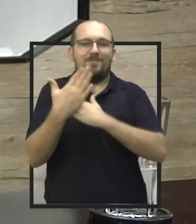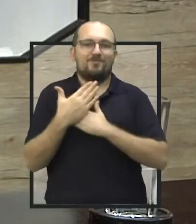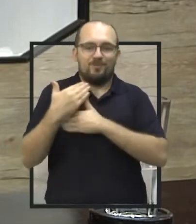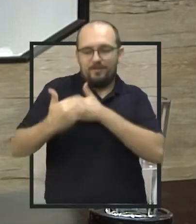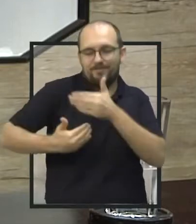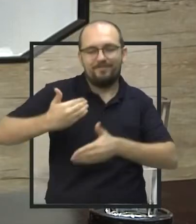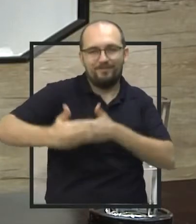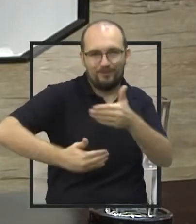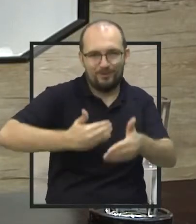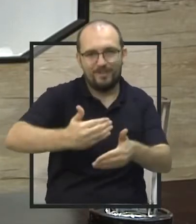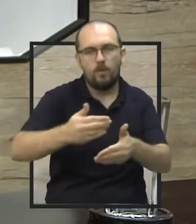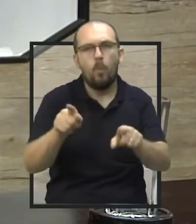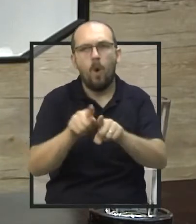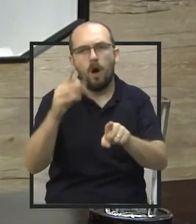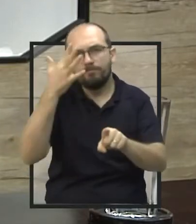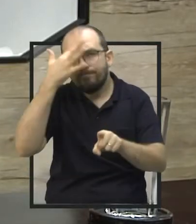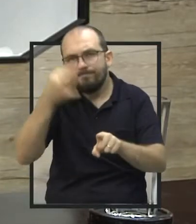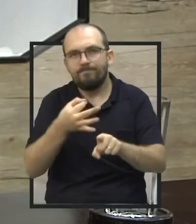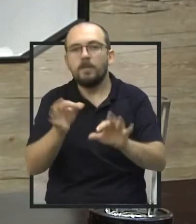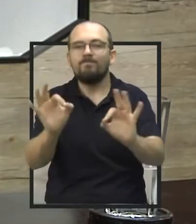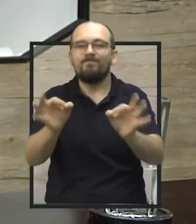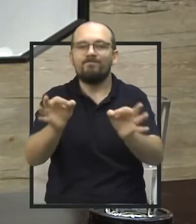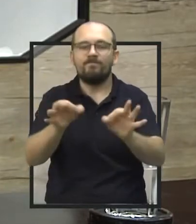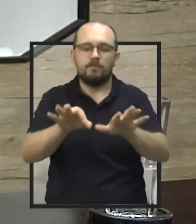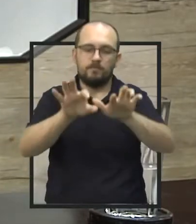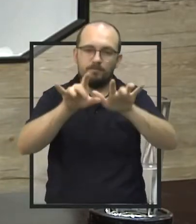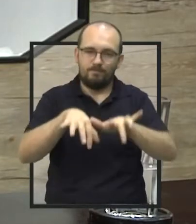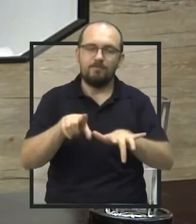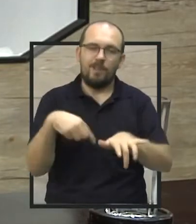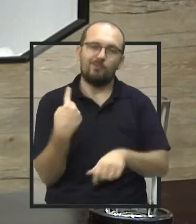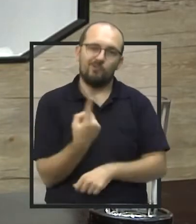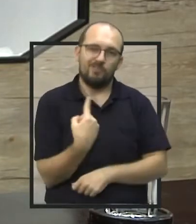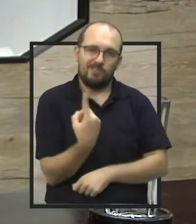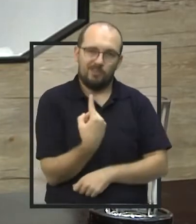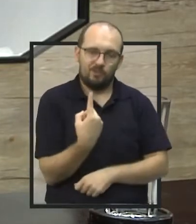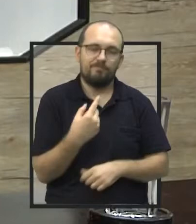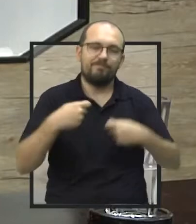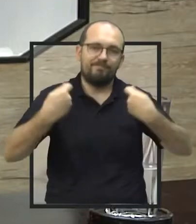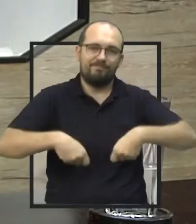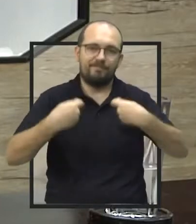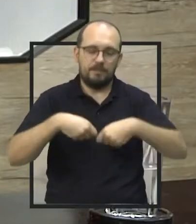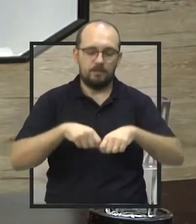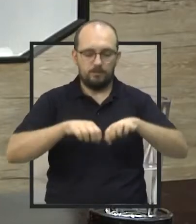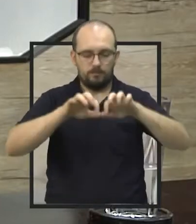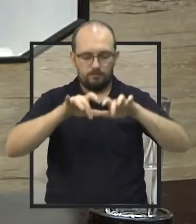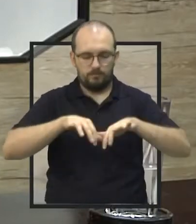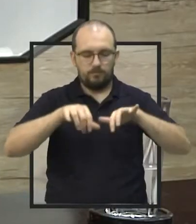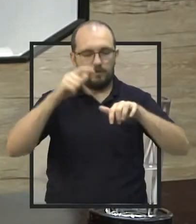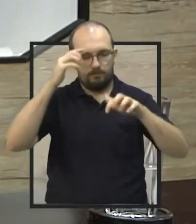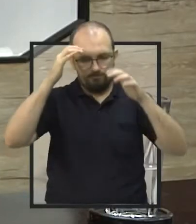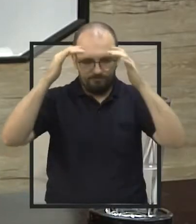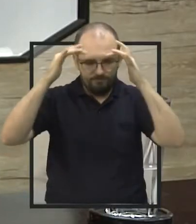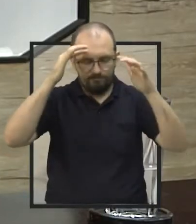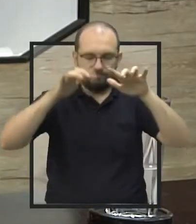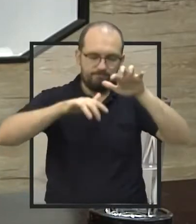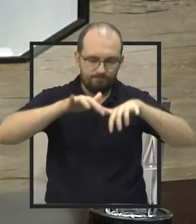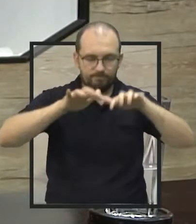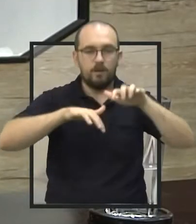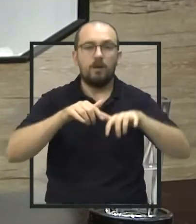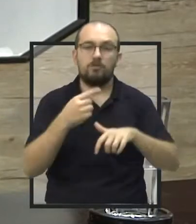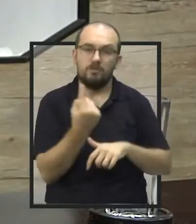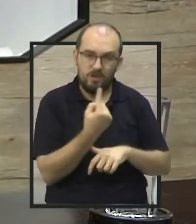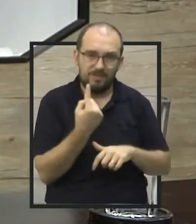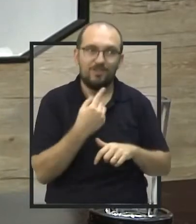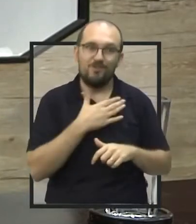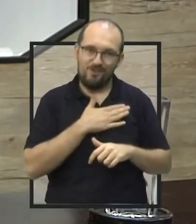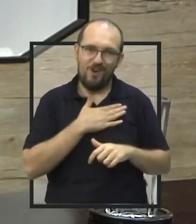processo criativo que exige uma certa concentração, um ambiente que você esteja sozinha de preferência, né? Mas eu acho que o resultado